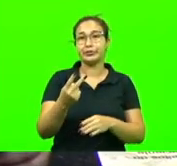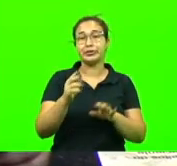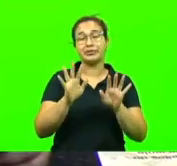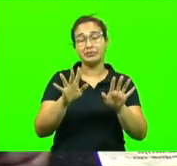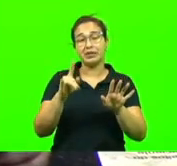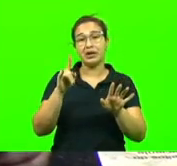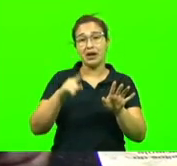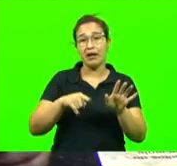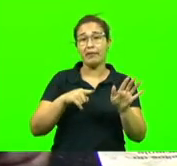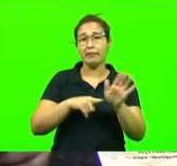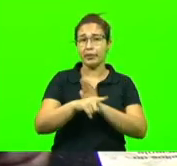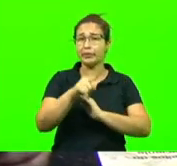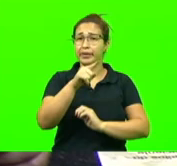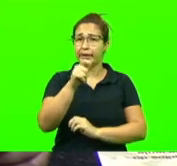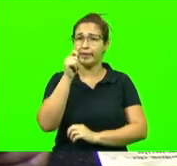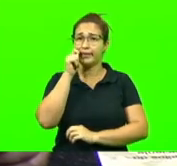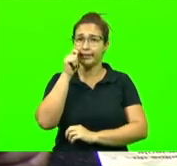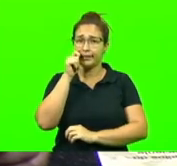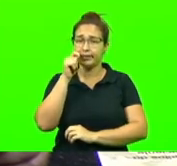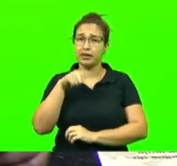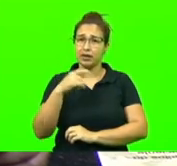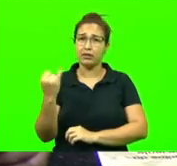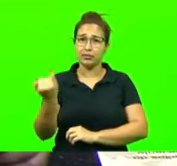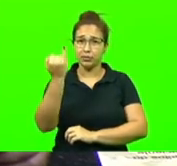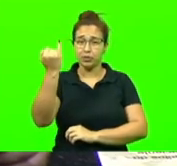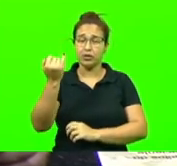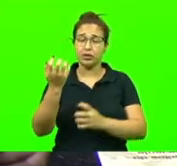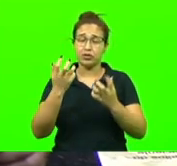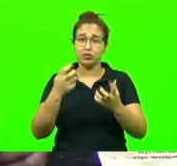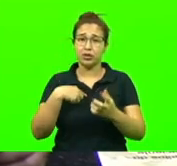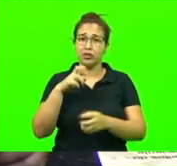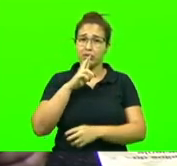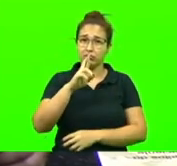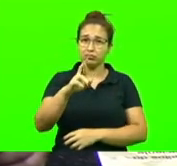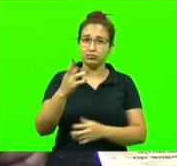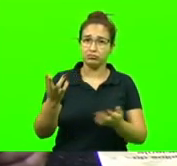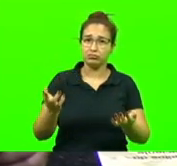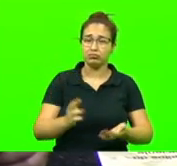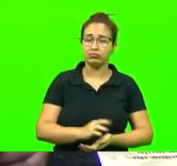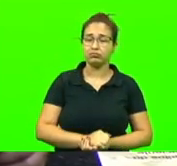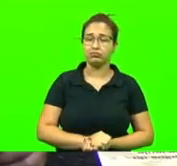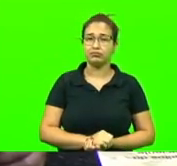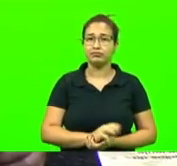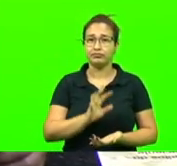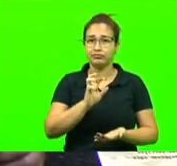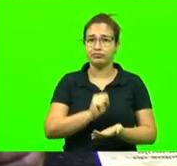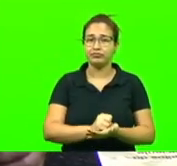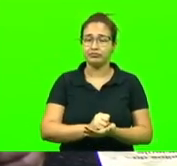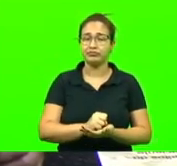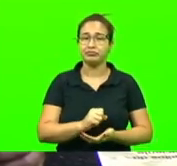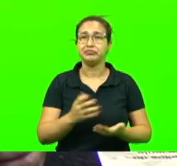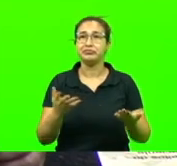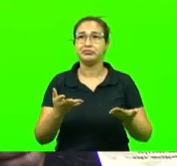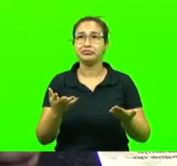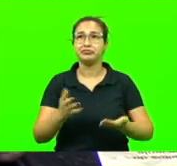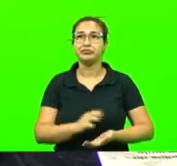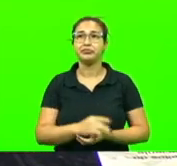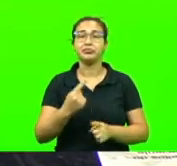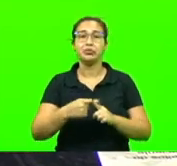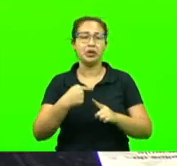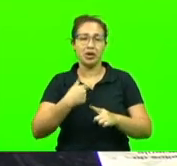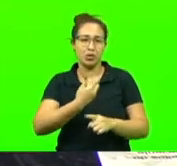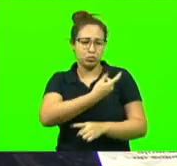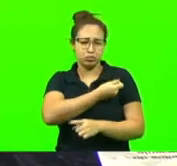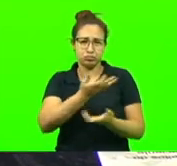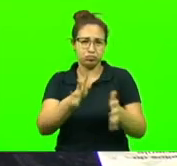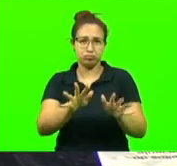pertinente a pergunta da deputada Ana e gostaria que ela fosse consignada mesmo ali para a gente registrar isso aqui hoje, porque eu não tomei a vacina e não vou